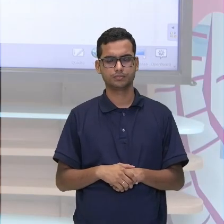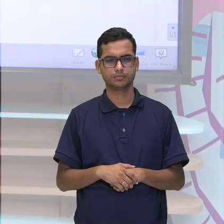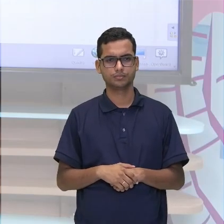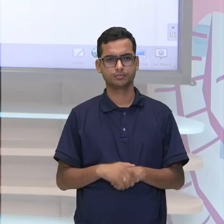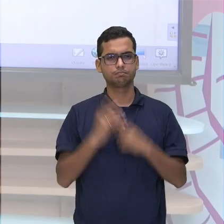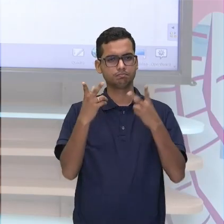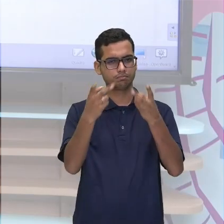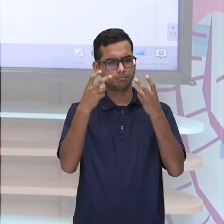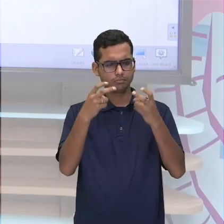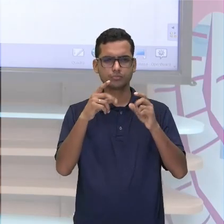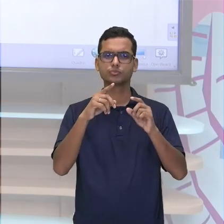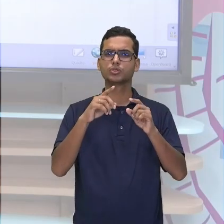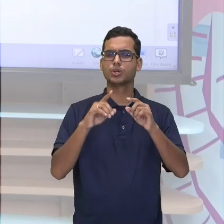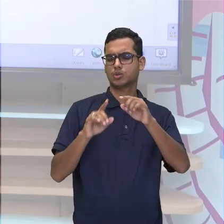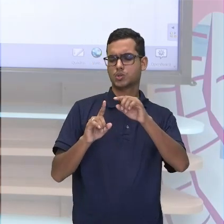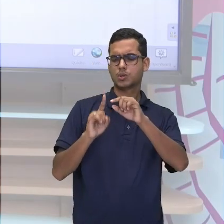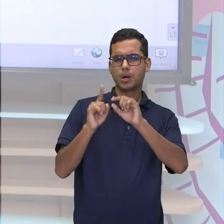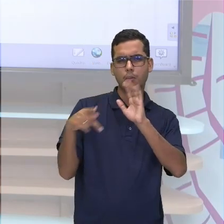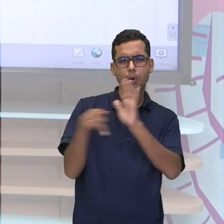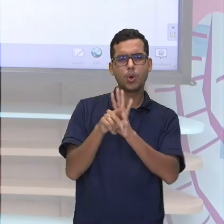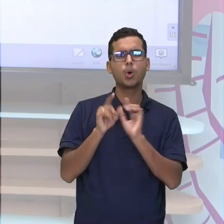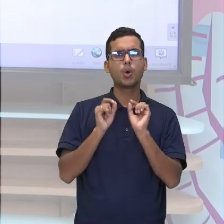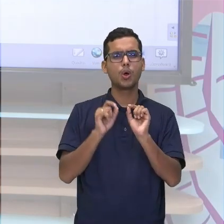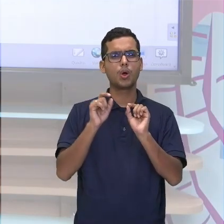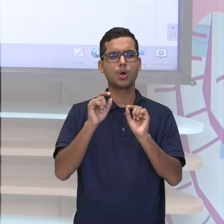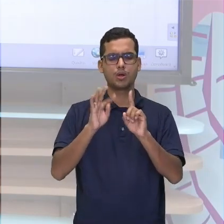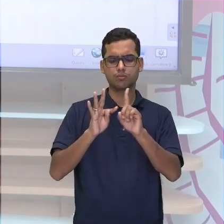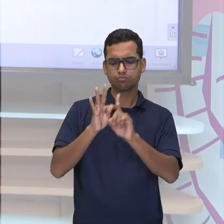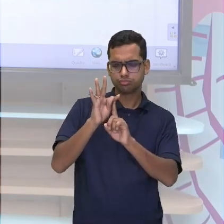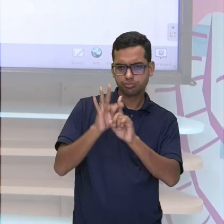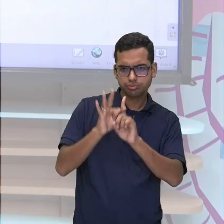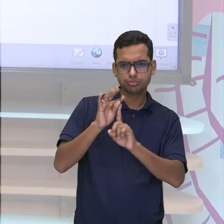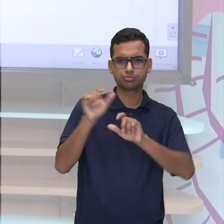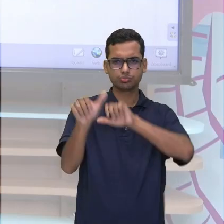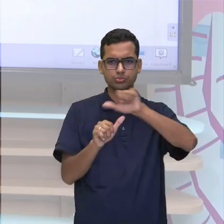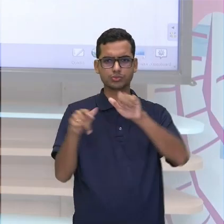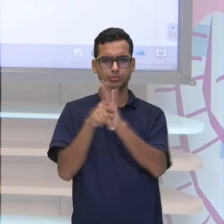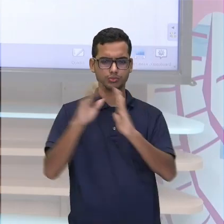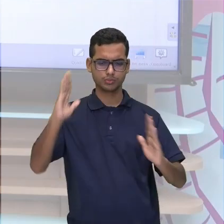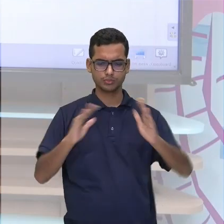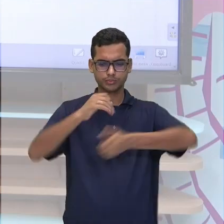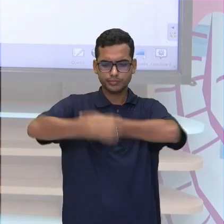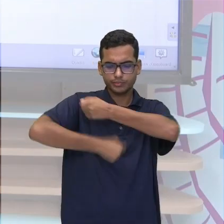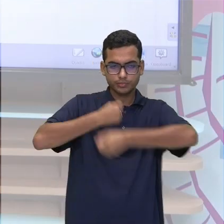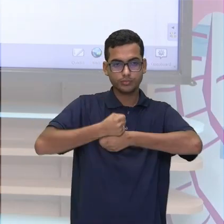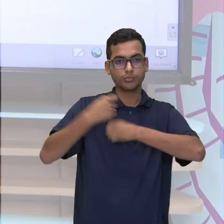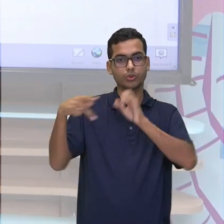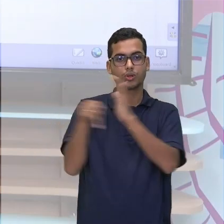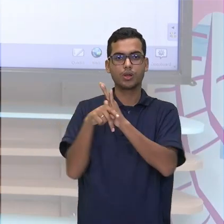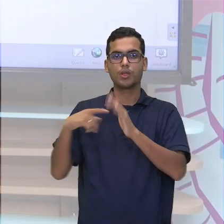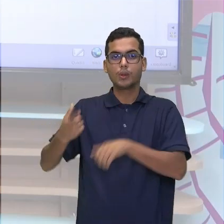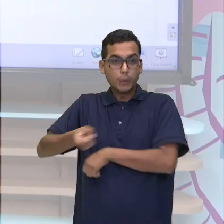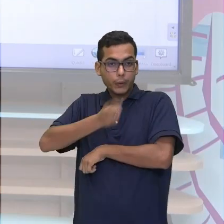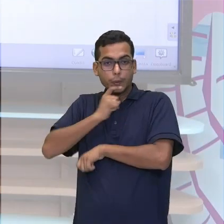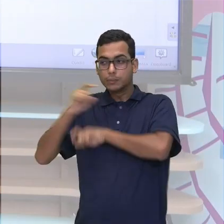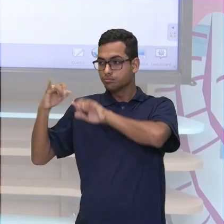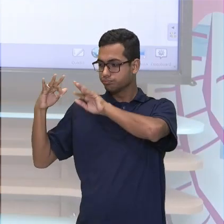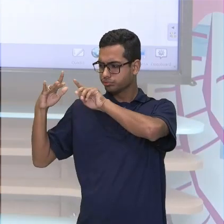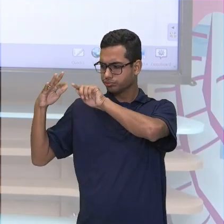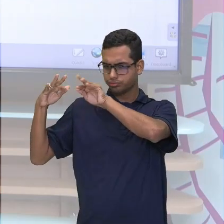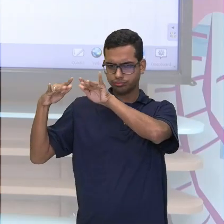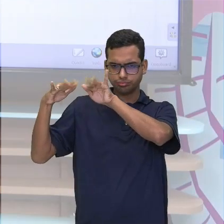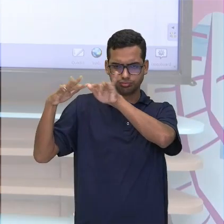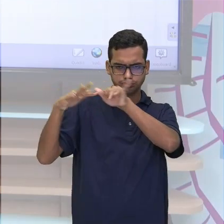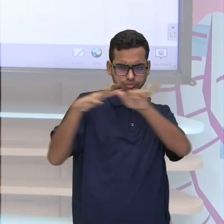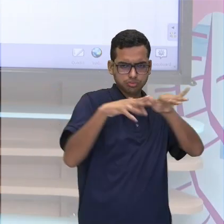oscilação, essa mudança da temperatura em alguns períodos do ano, quando essa massa polar ela vai chegar para a região